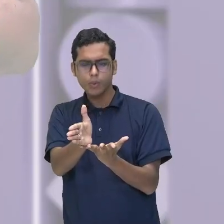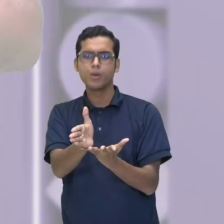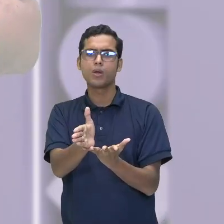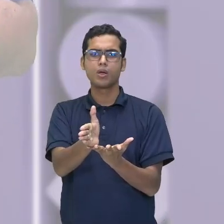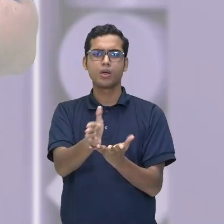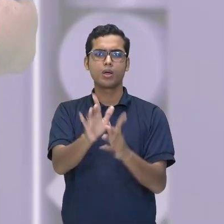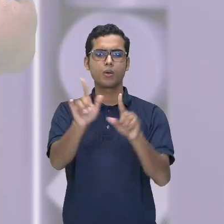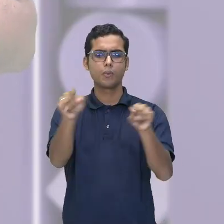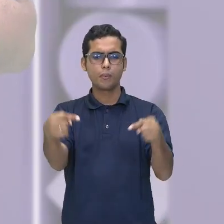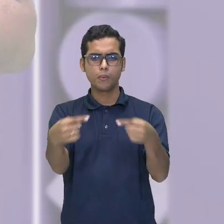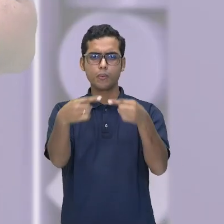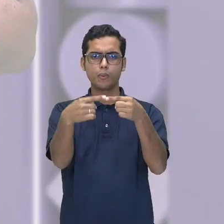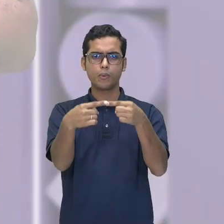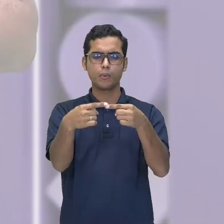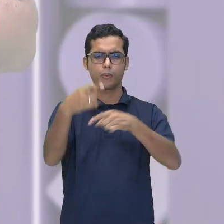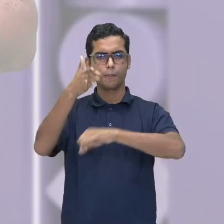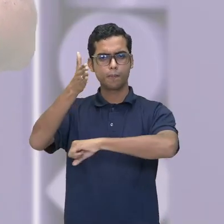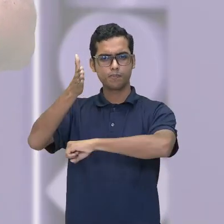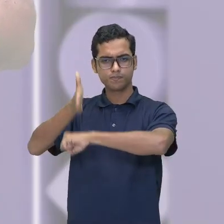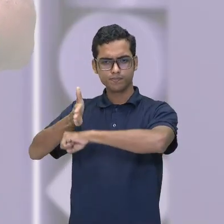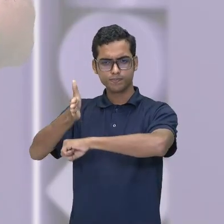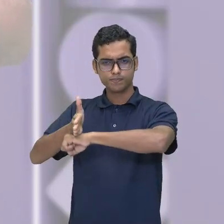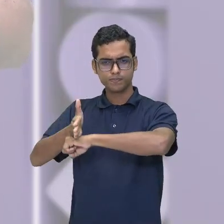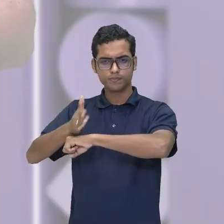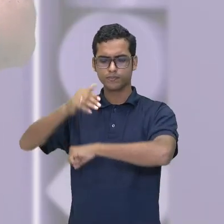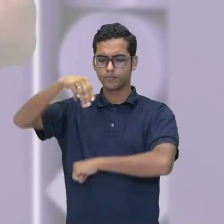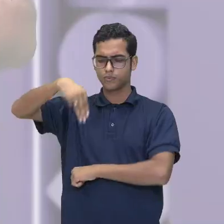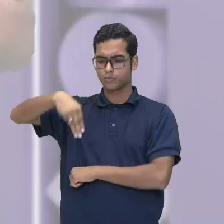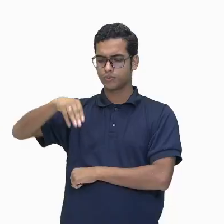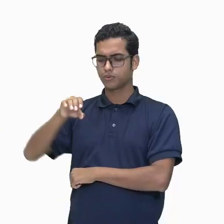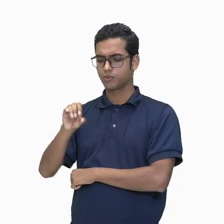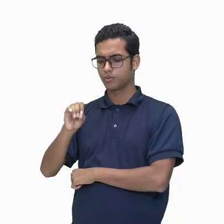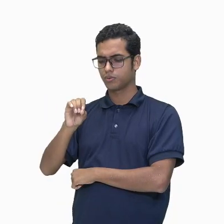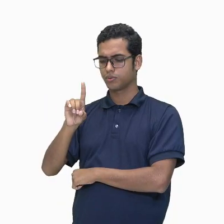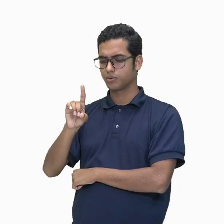modernidade. Ok? E aqui eu quero te colocar a seguinte reflexão.